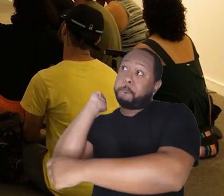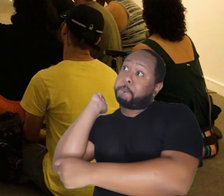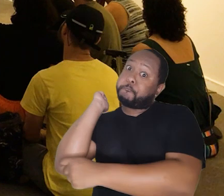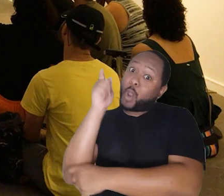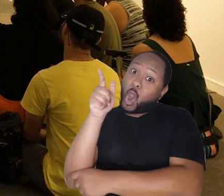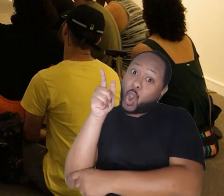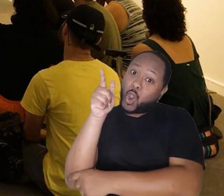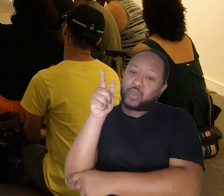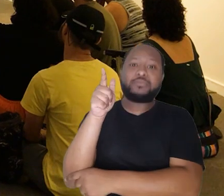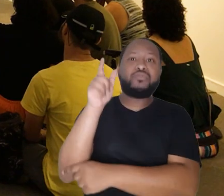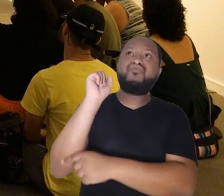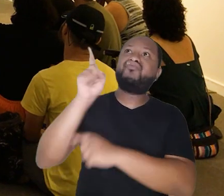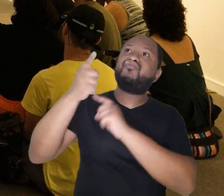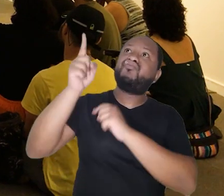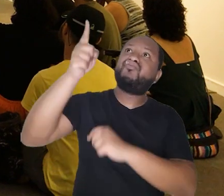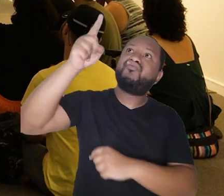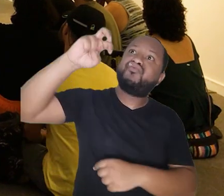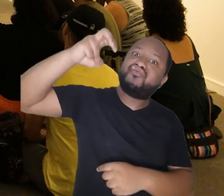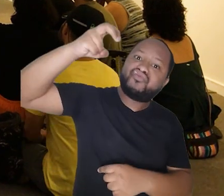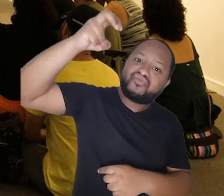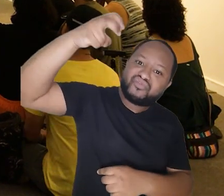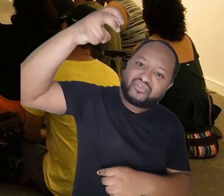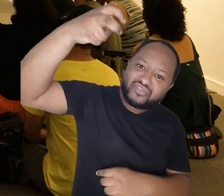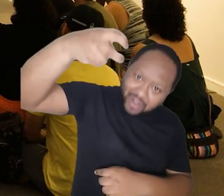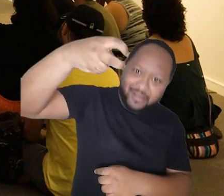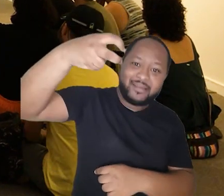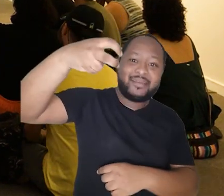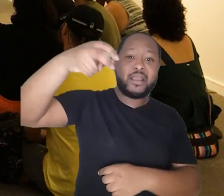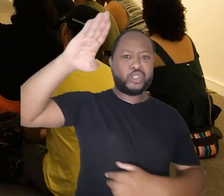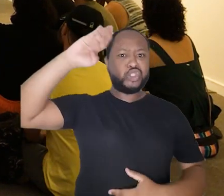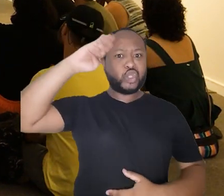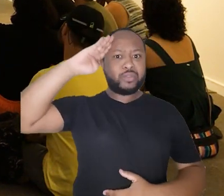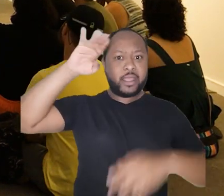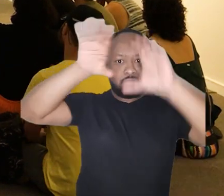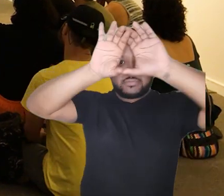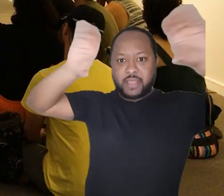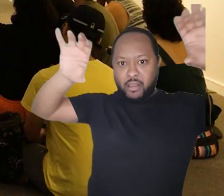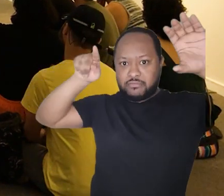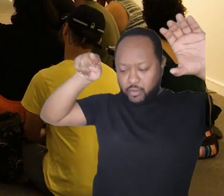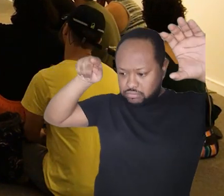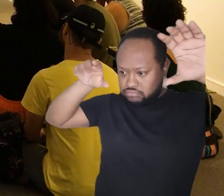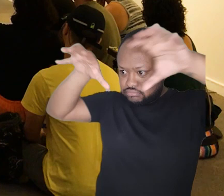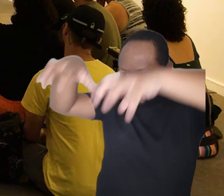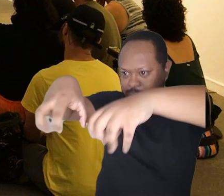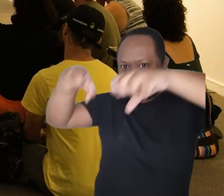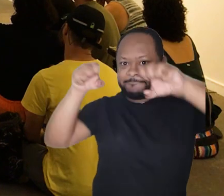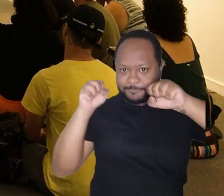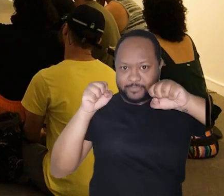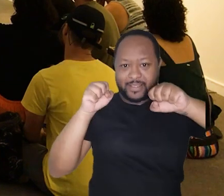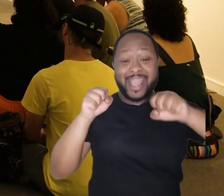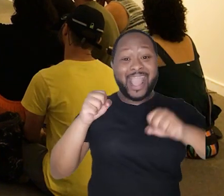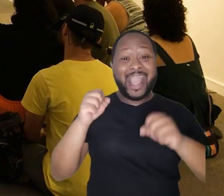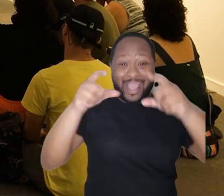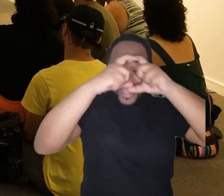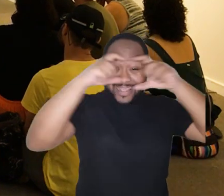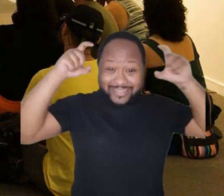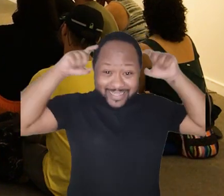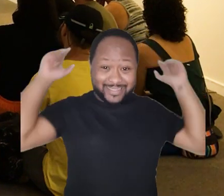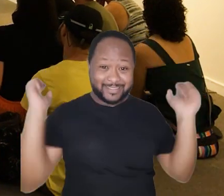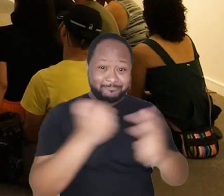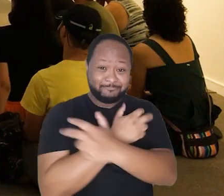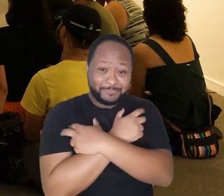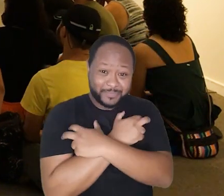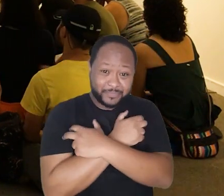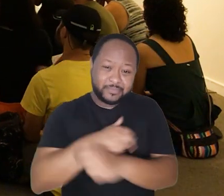deus Niame puxaram a onça lá para o céu. E aí o Anansi só precisou correr até a escada, subiu, chegou no céu